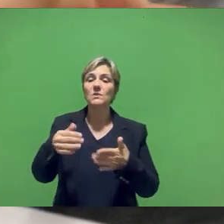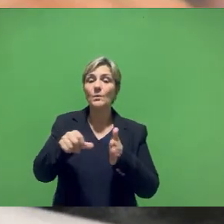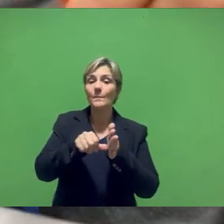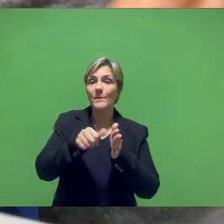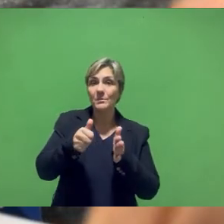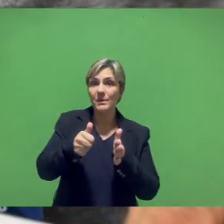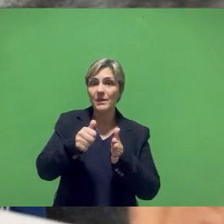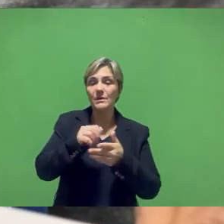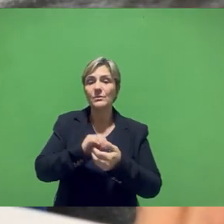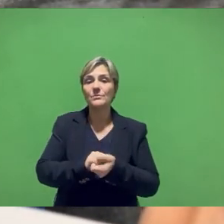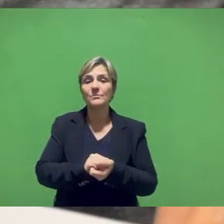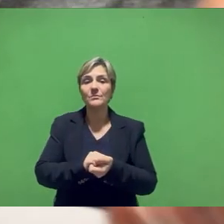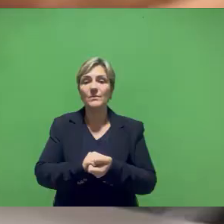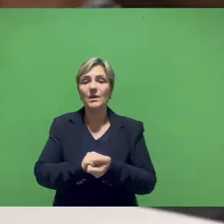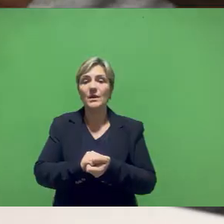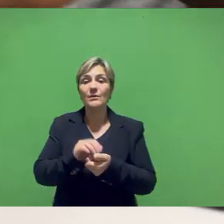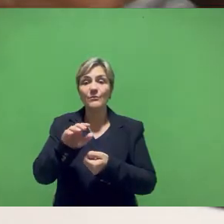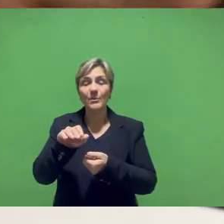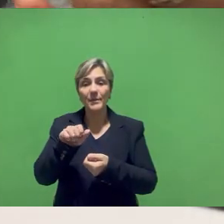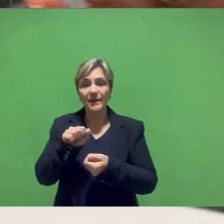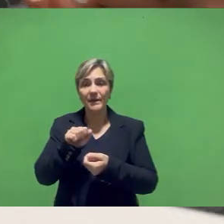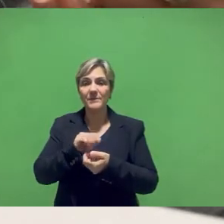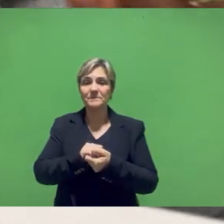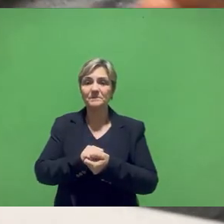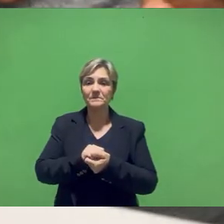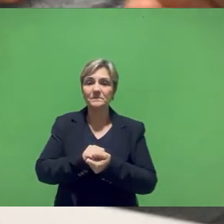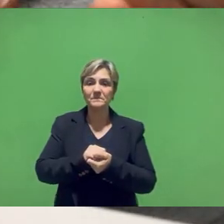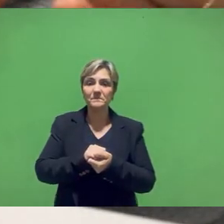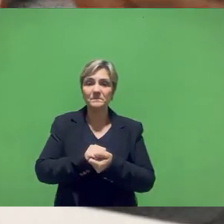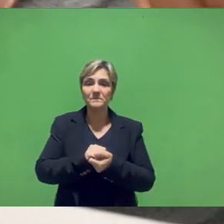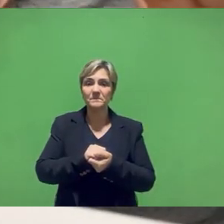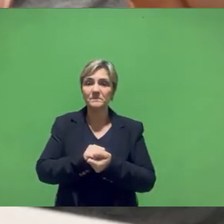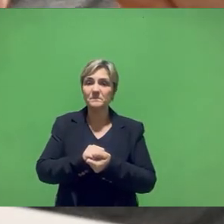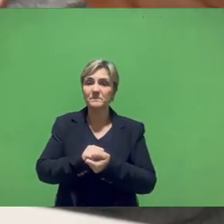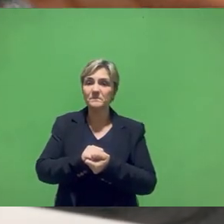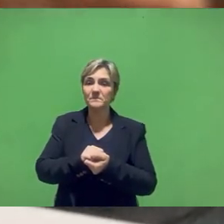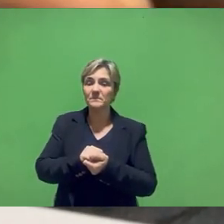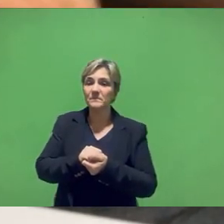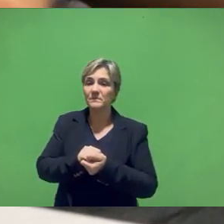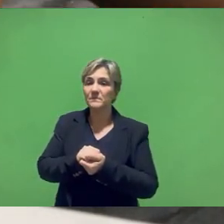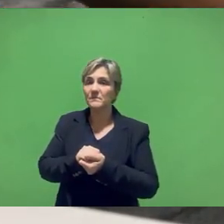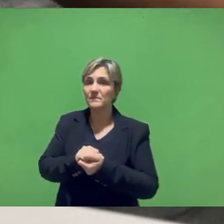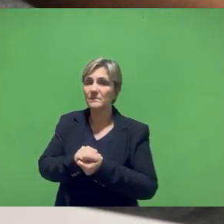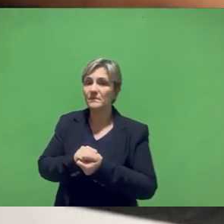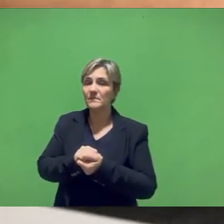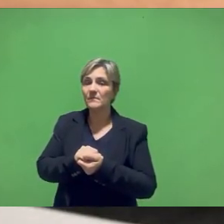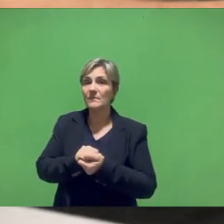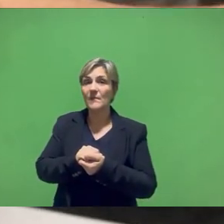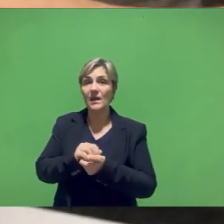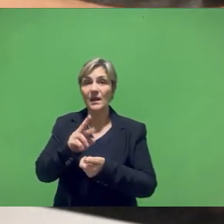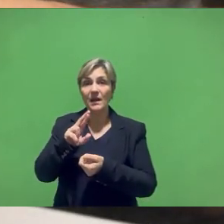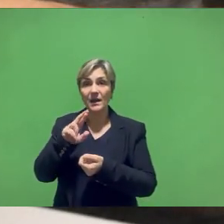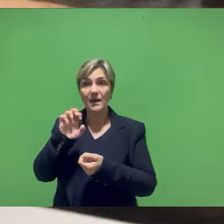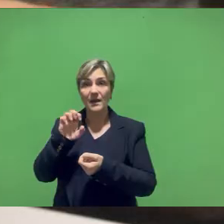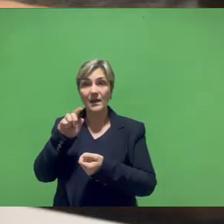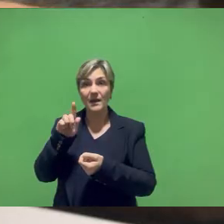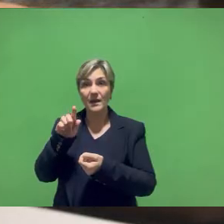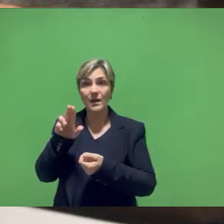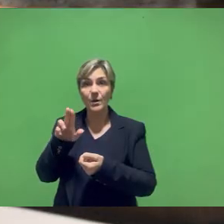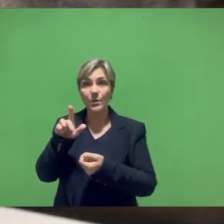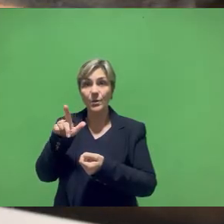vou primeiro pegar, deixa eu ver se isso aqui tá ambientado, tá? Primeiro eu pego a